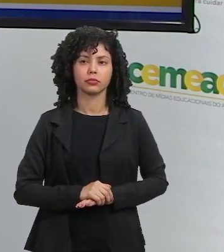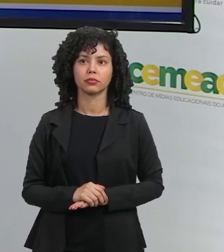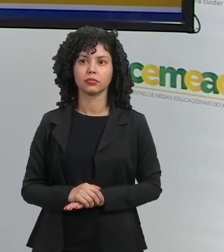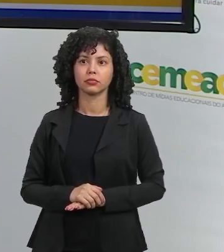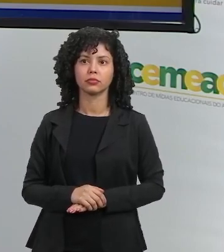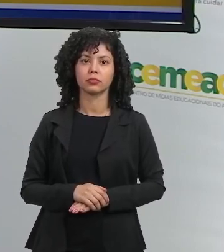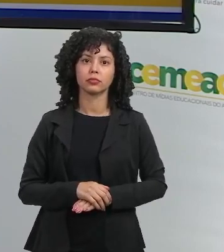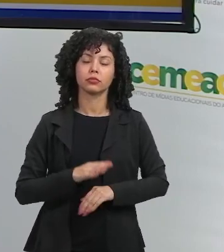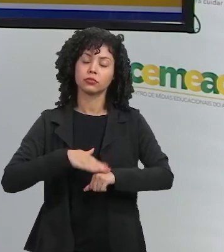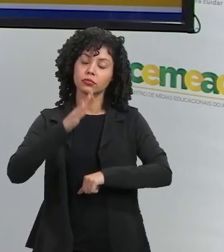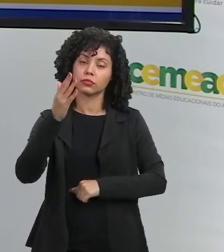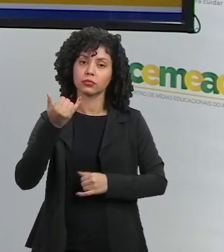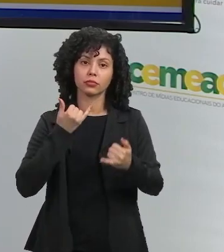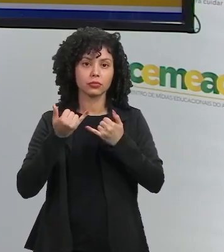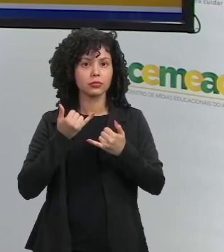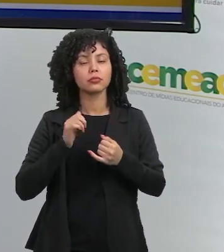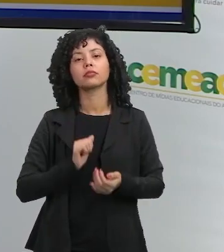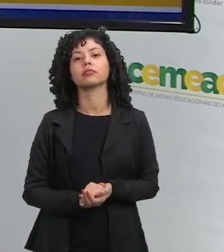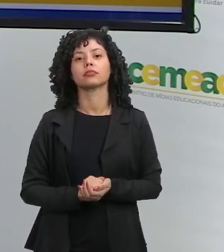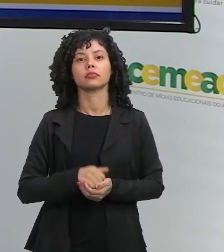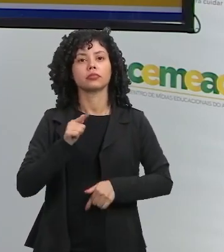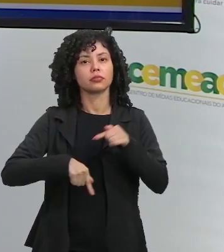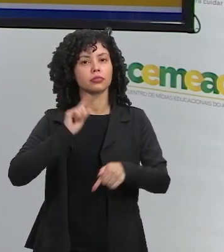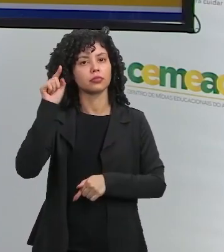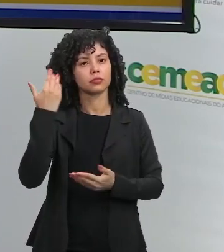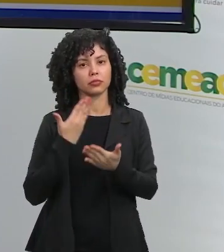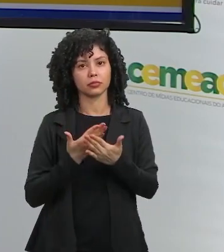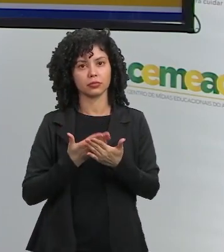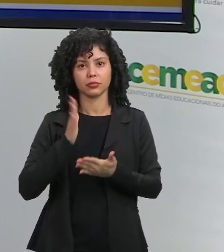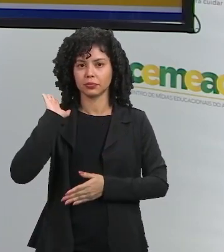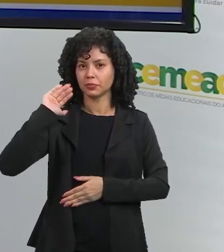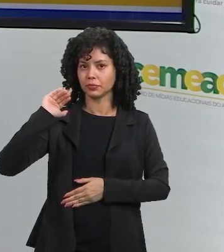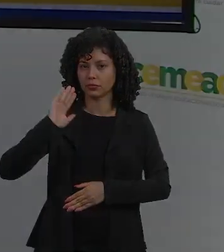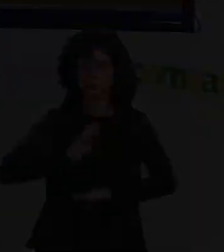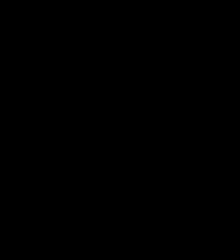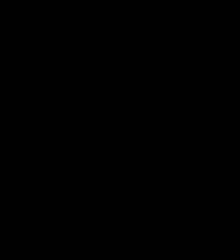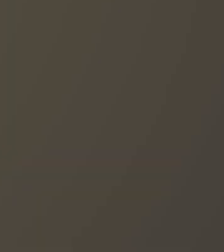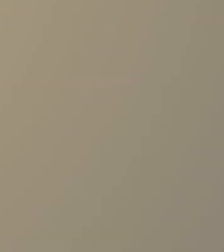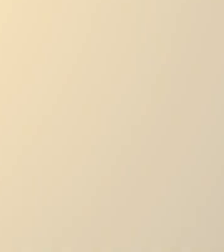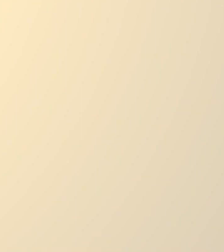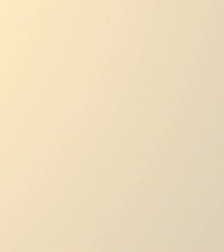Então, para mais dicas de química, conto com vocês nas próximas aulas. Tchau, tchau!